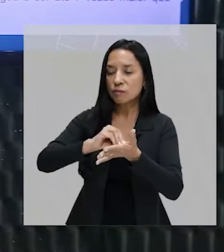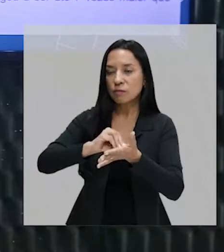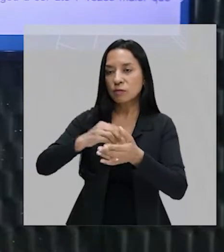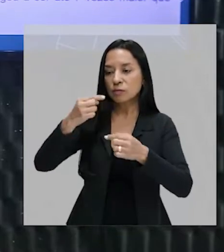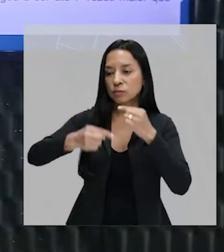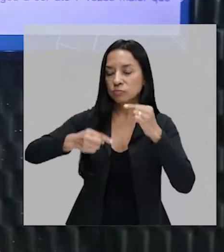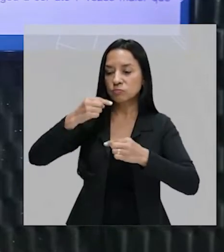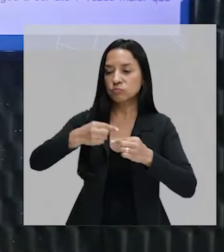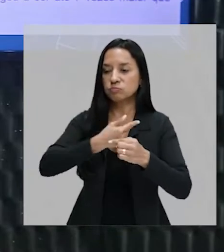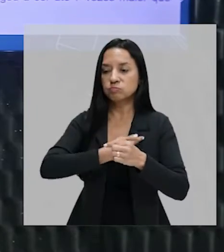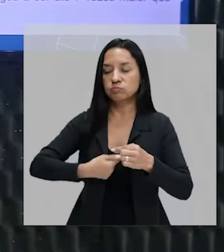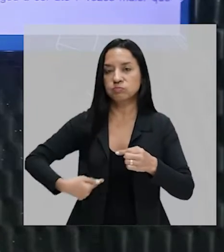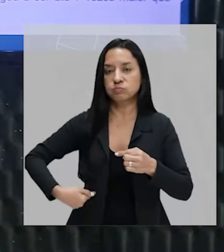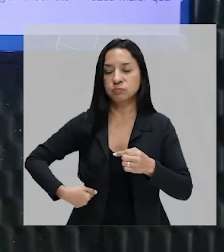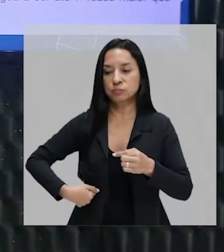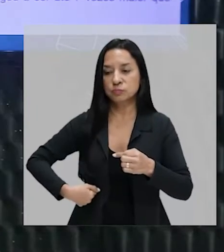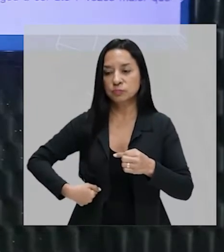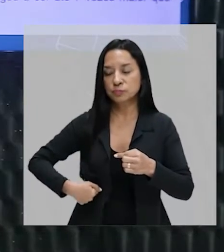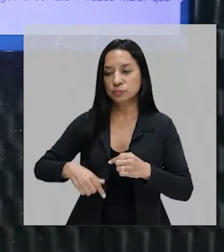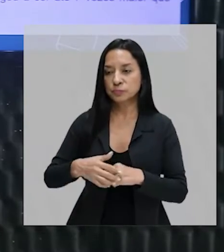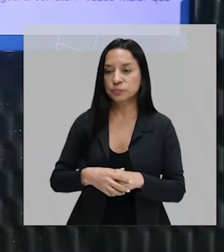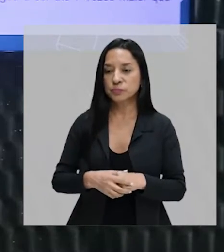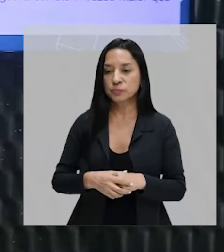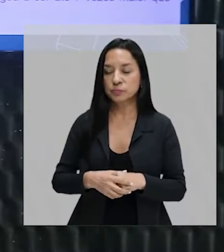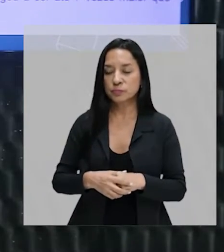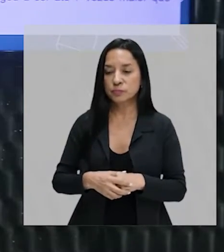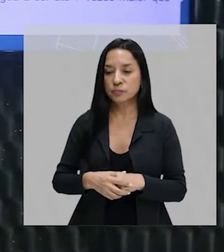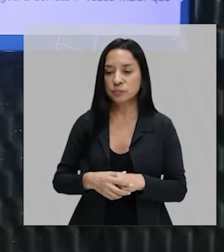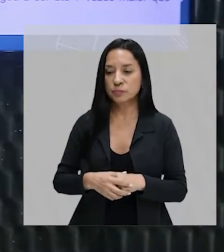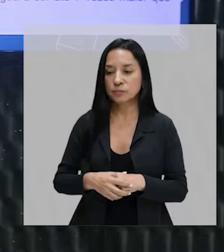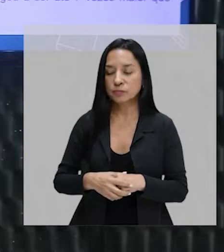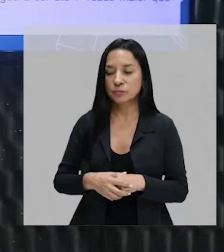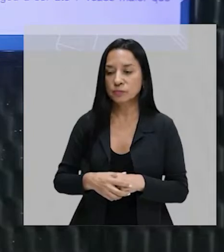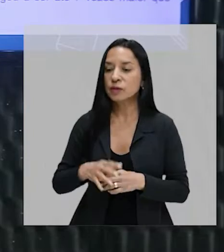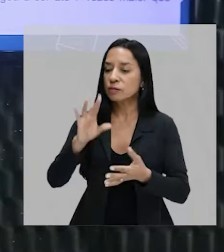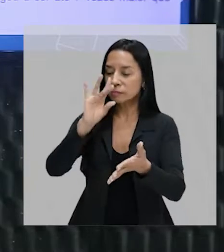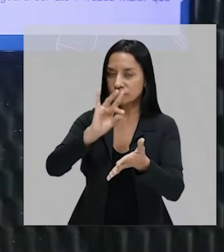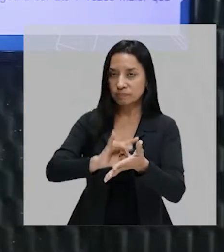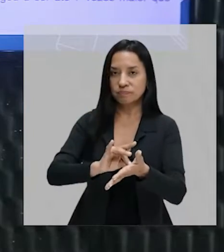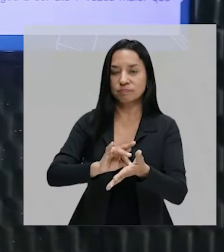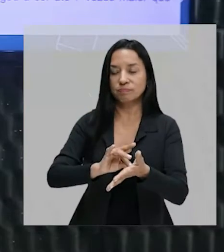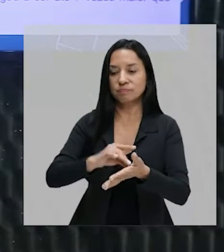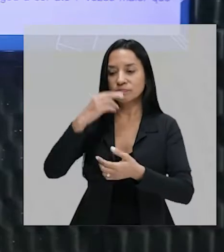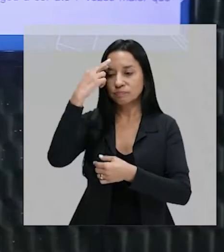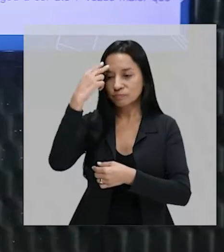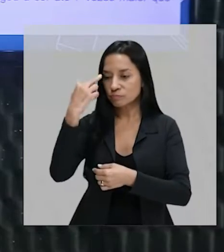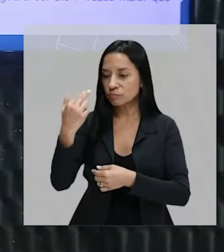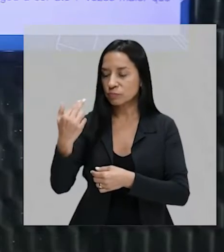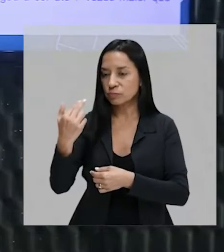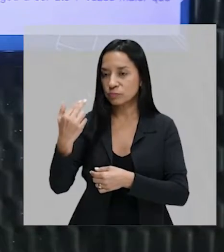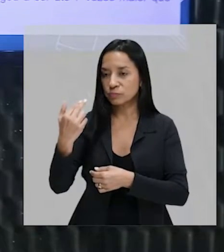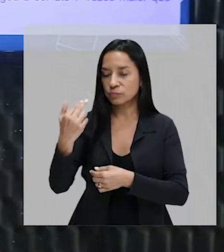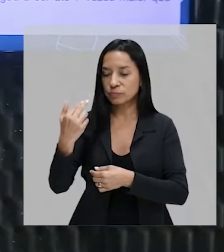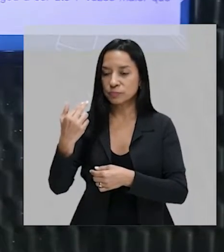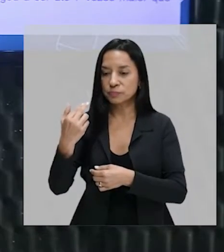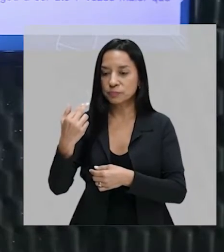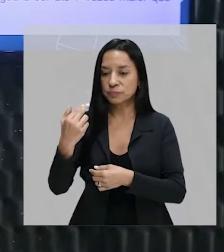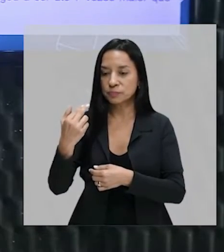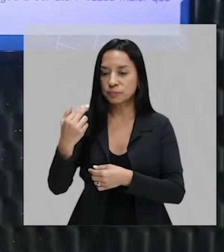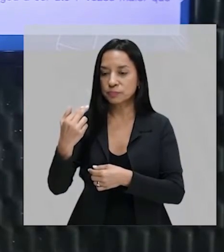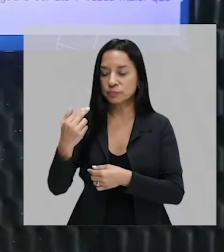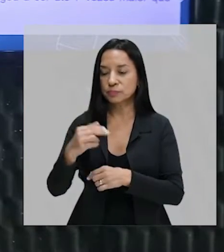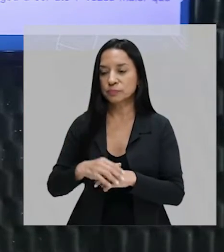públicas a ineficiência de políticas públicas aqui na verdade ela é histórica e